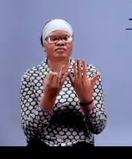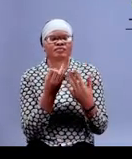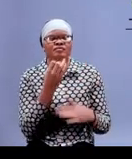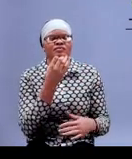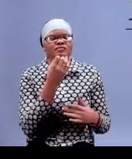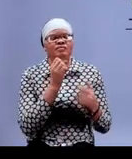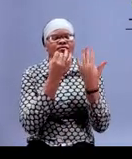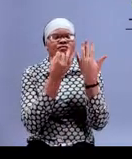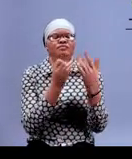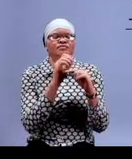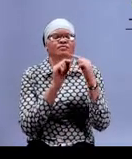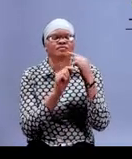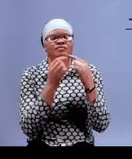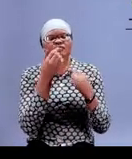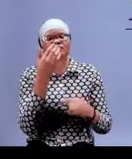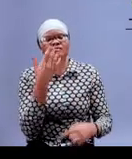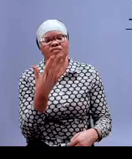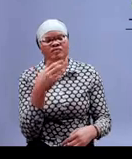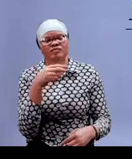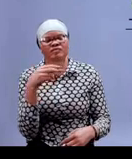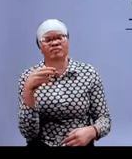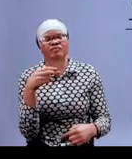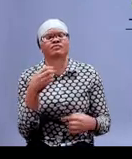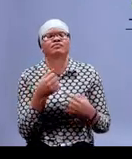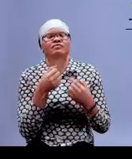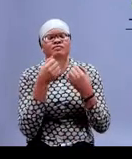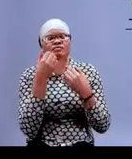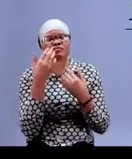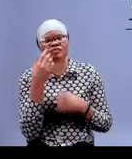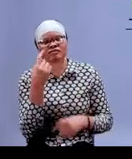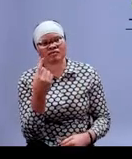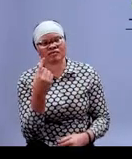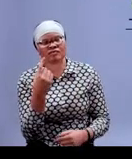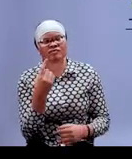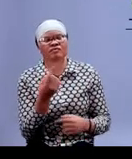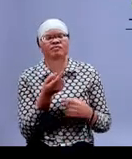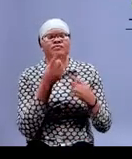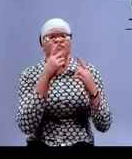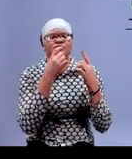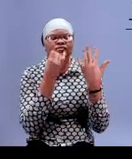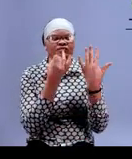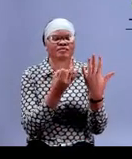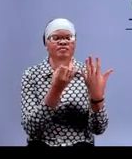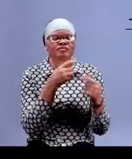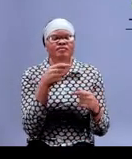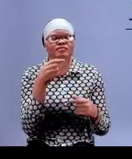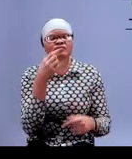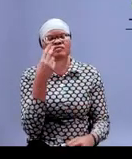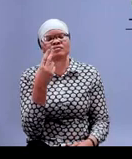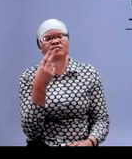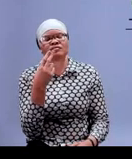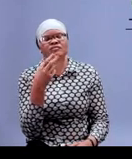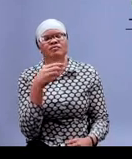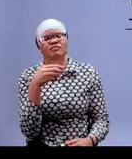7 7 div por 5 = 1 1 1 x 5 = 5 7 - 5 =